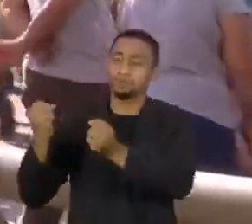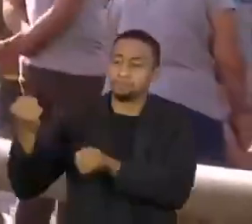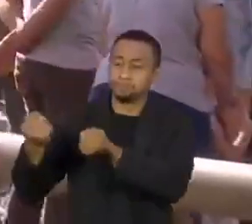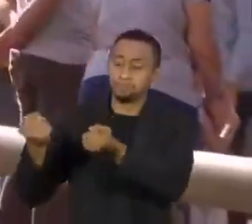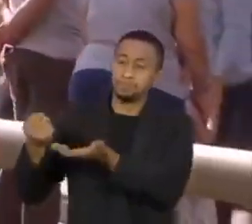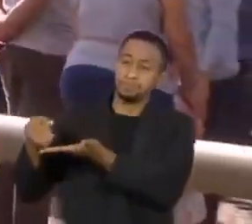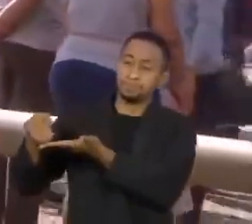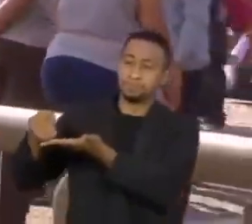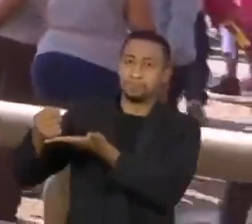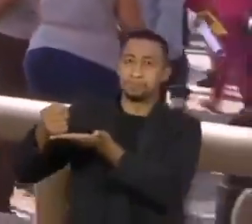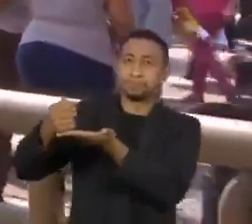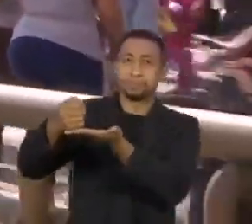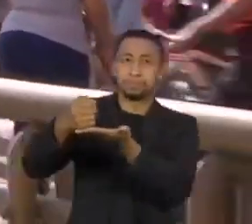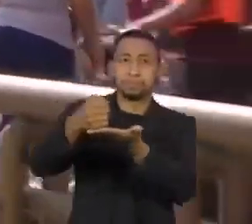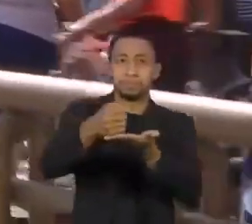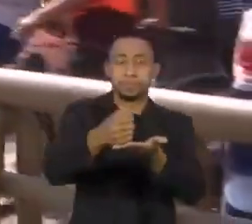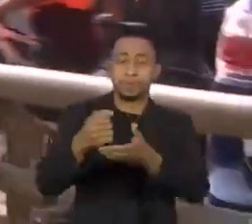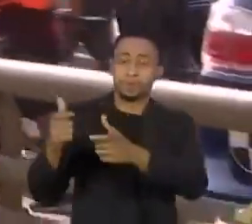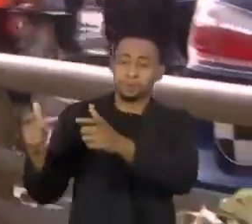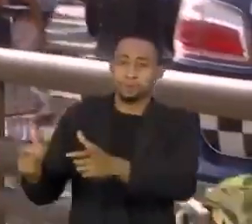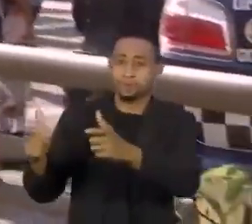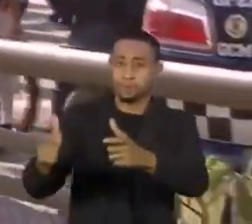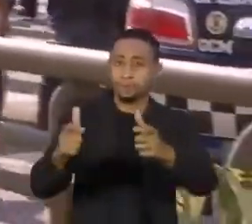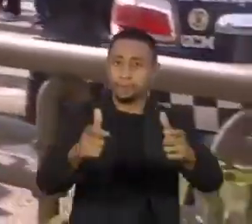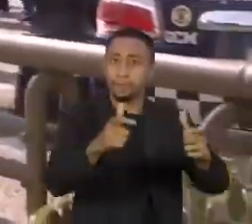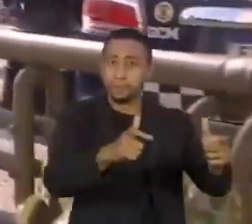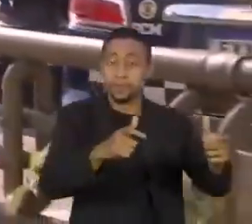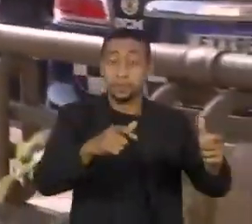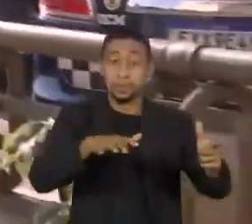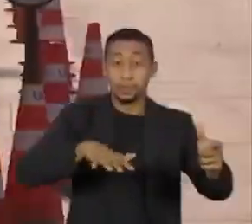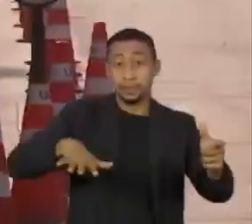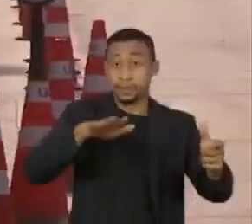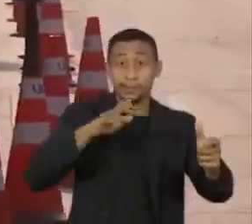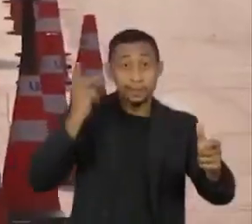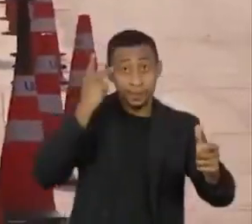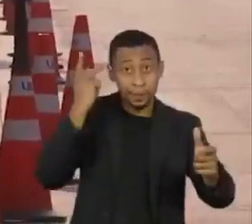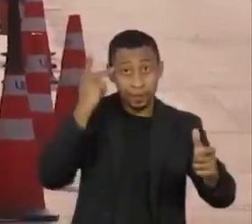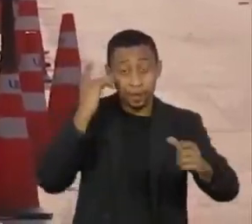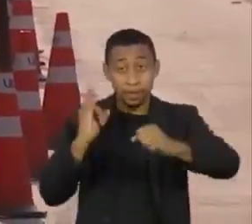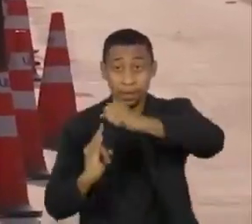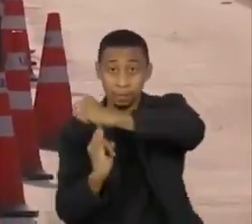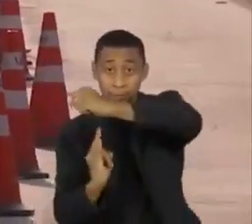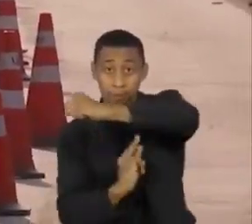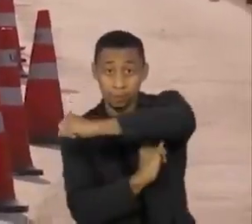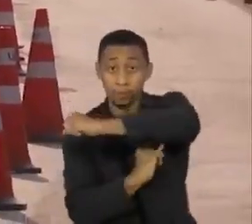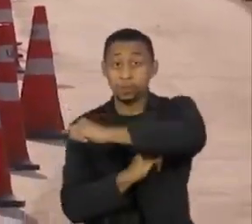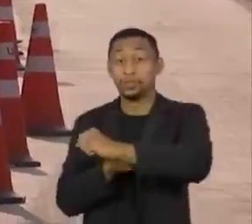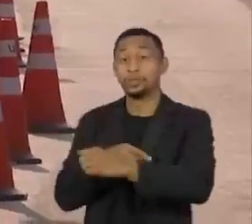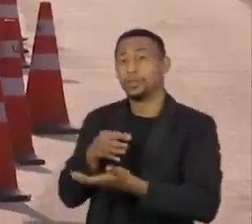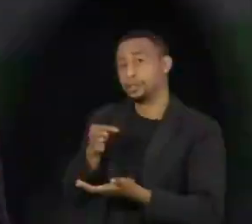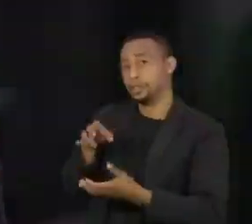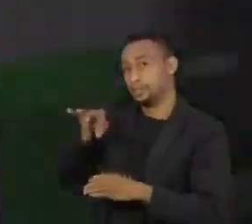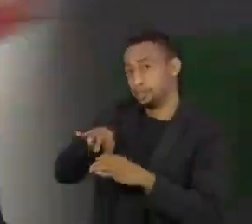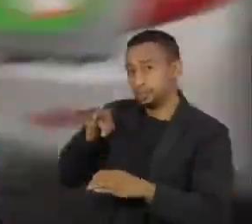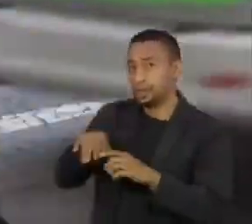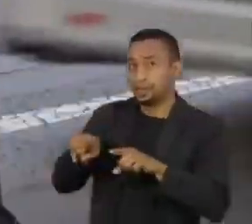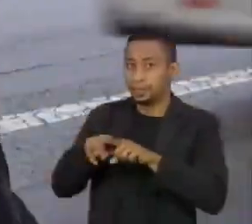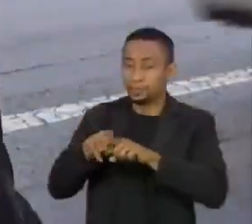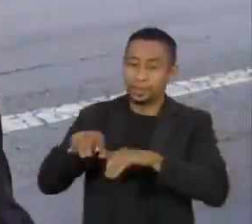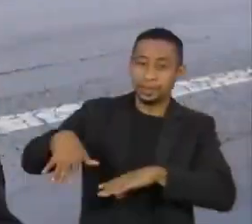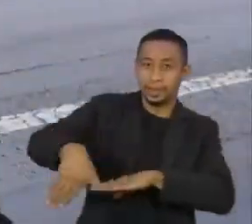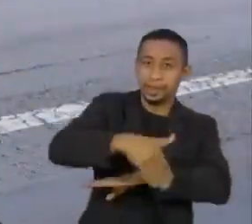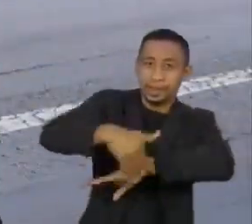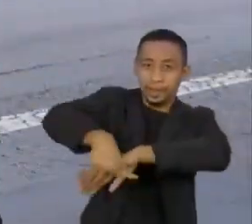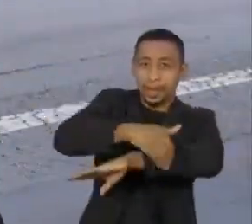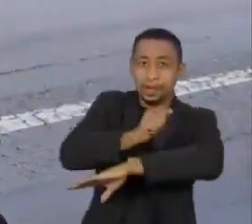Bruno Covas passou por pontos históricos de São Paulo. O viaduto do Chá, a Praça Ramos de Azevedo, a Avenida Ipiranga.